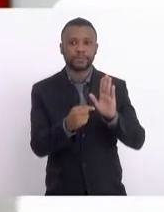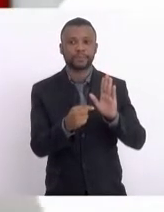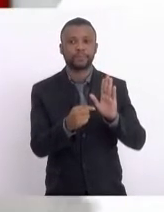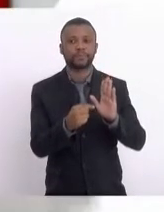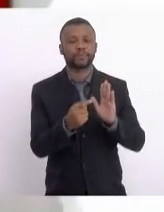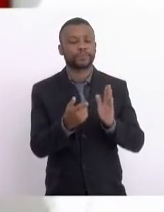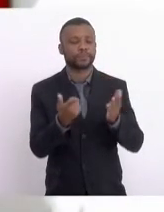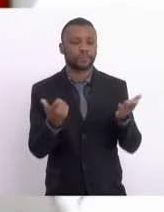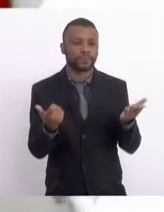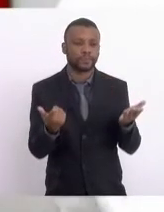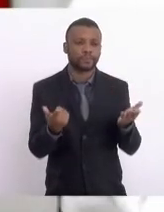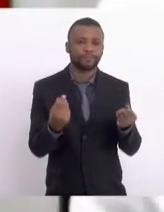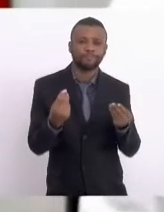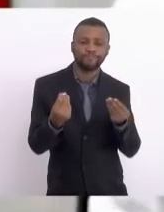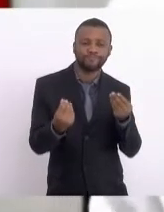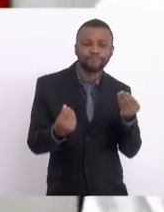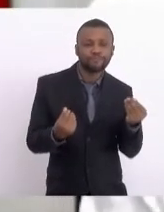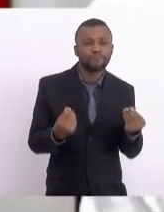pode